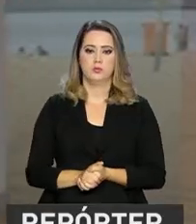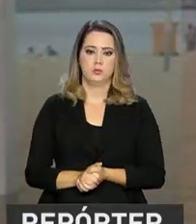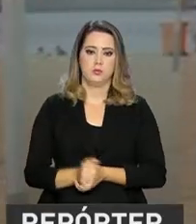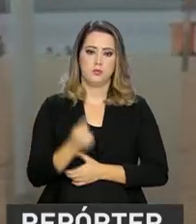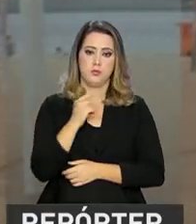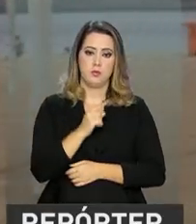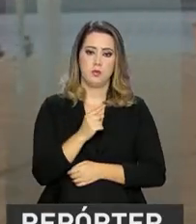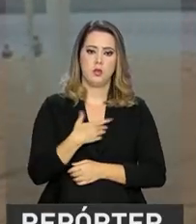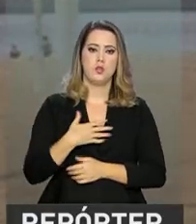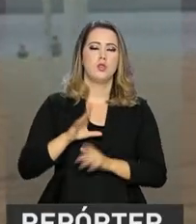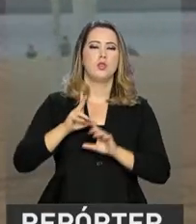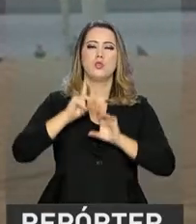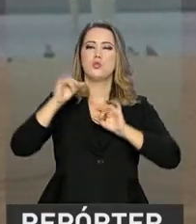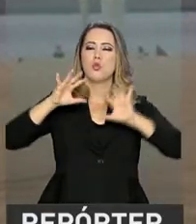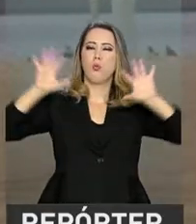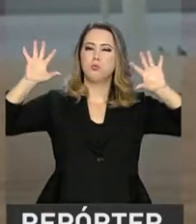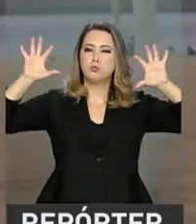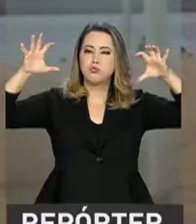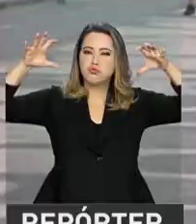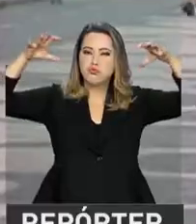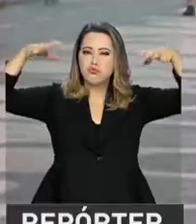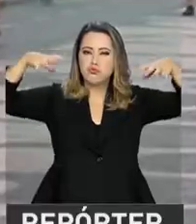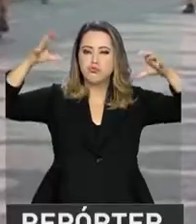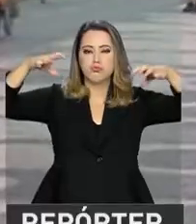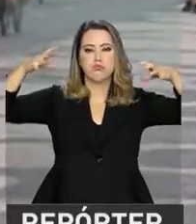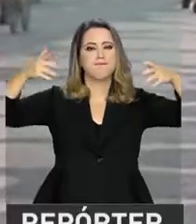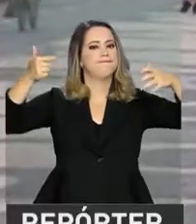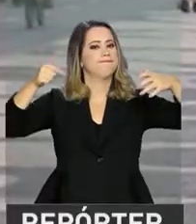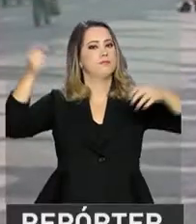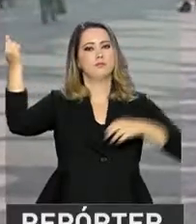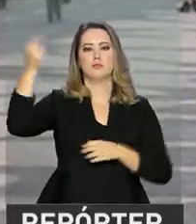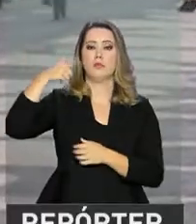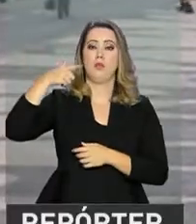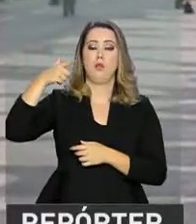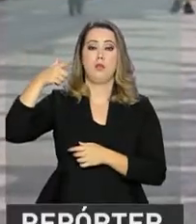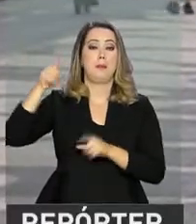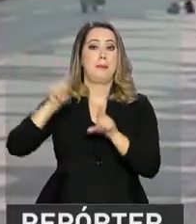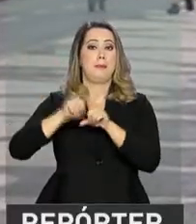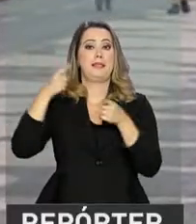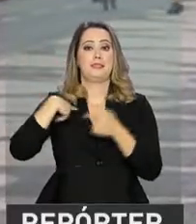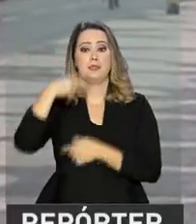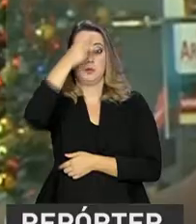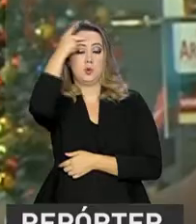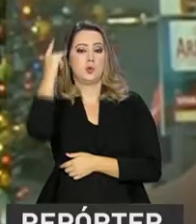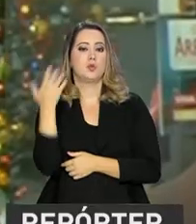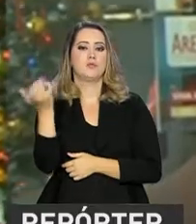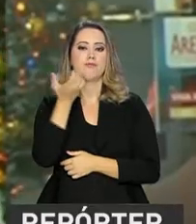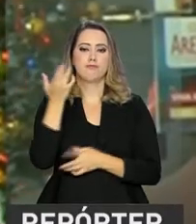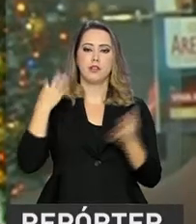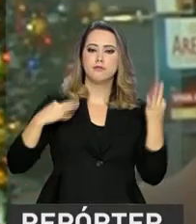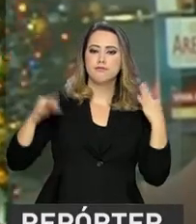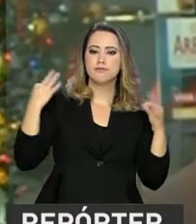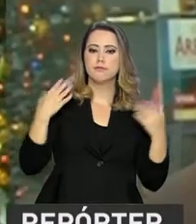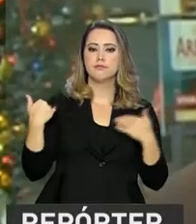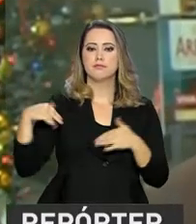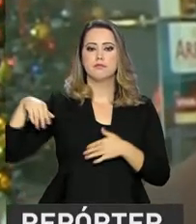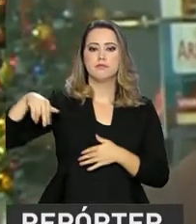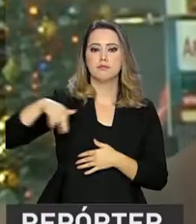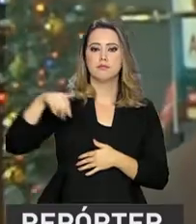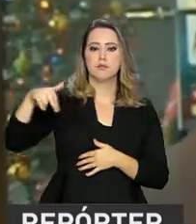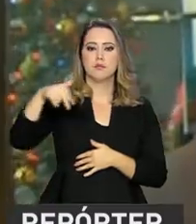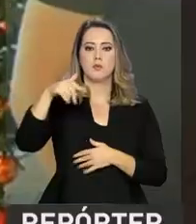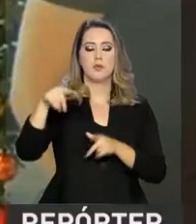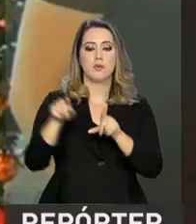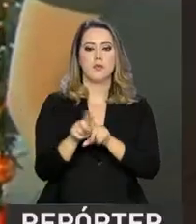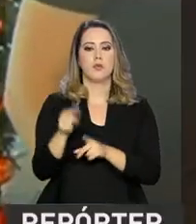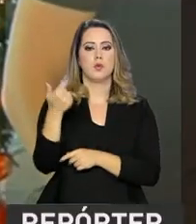Dia nublado, previsão de chuva para o Rio de Janeiro. Mas os turistas não querem nem saber de ficar no hotel. Para este canadense hospedado em